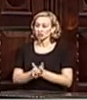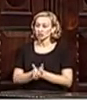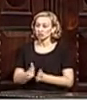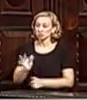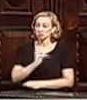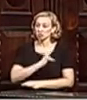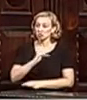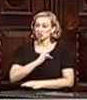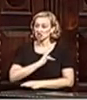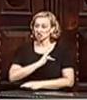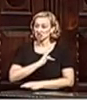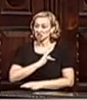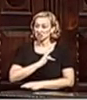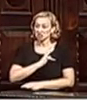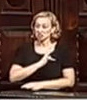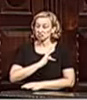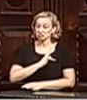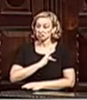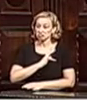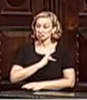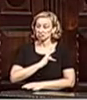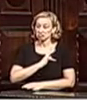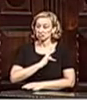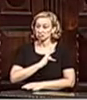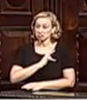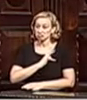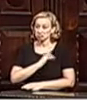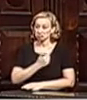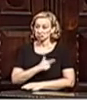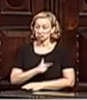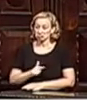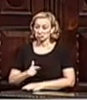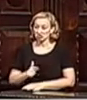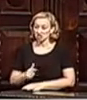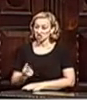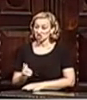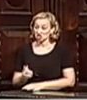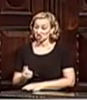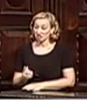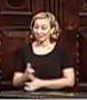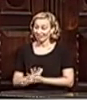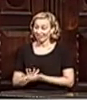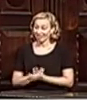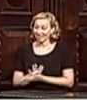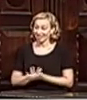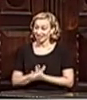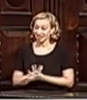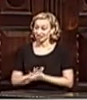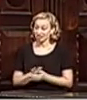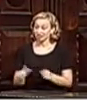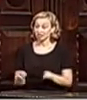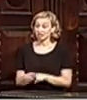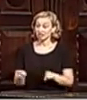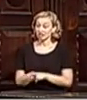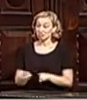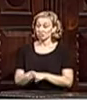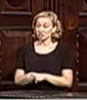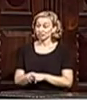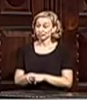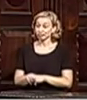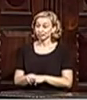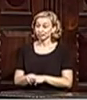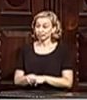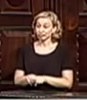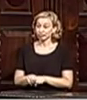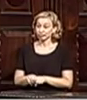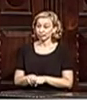de cumprir as suas missões e também uma gravíssima crise de autoridade e de liderança do nosso estado,